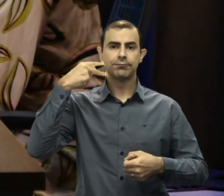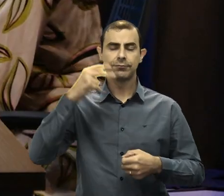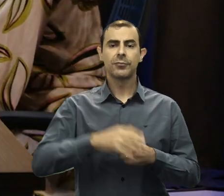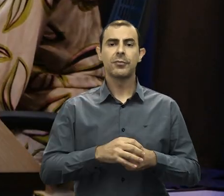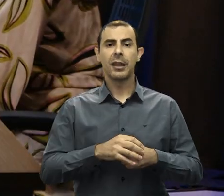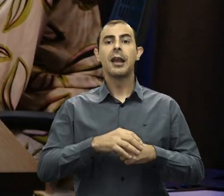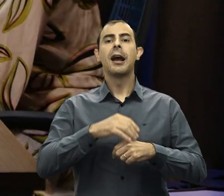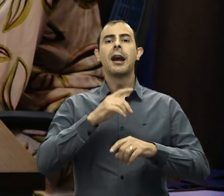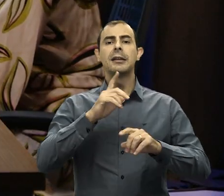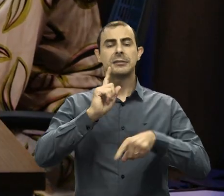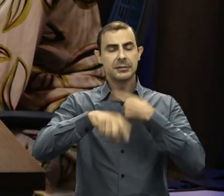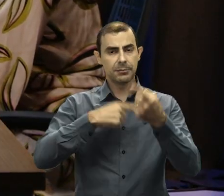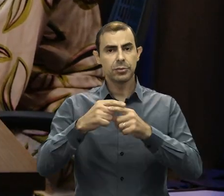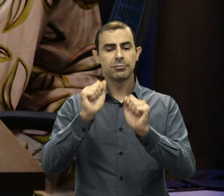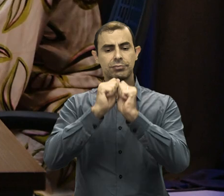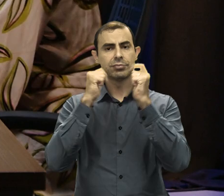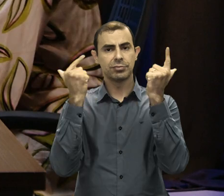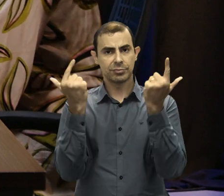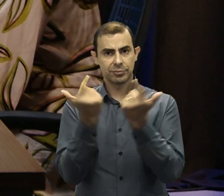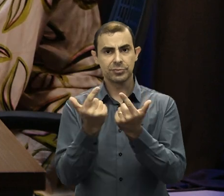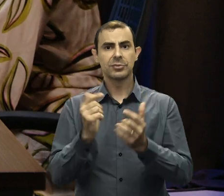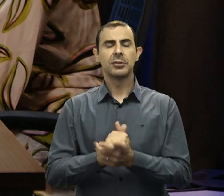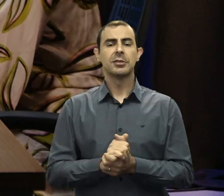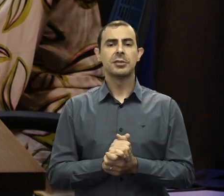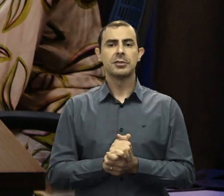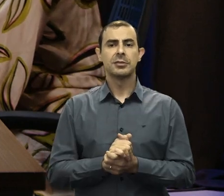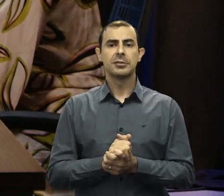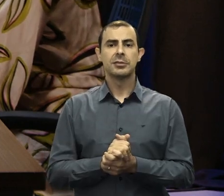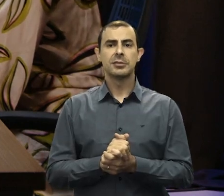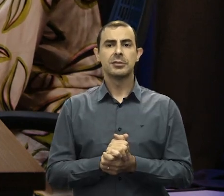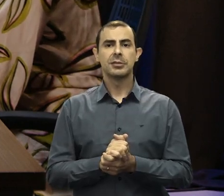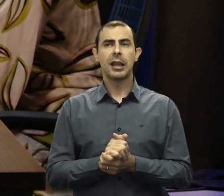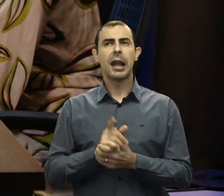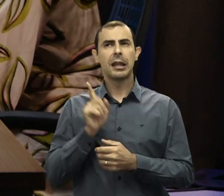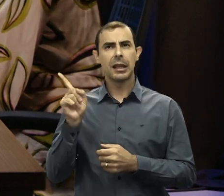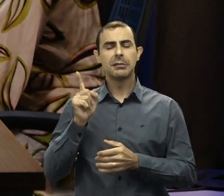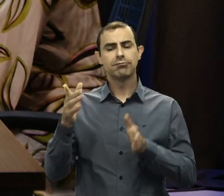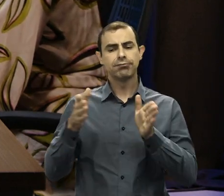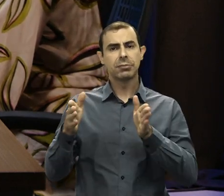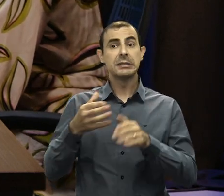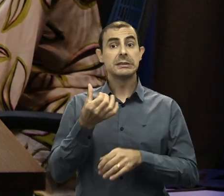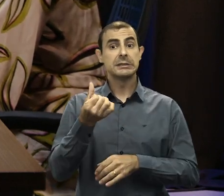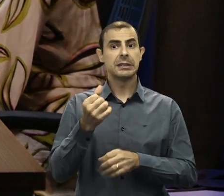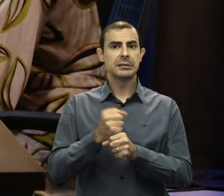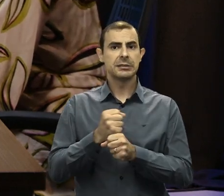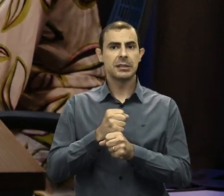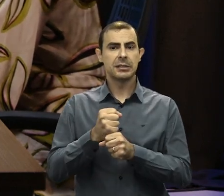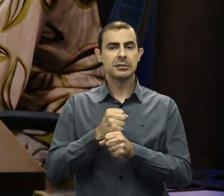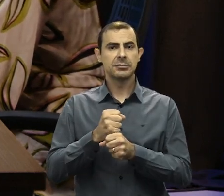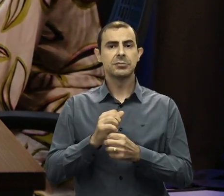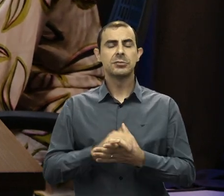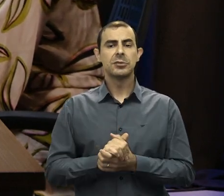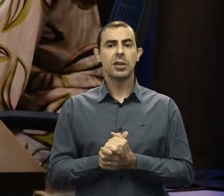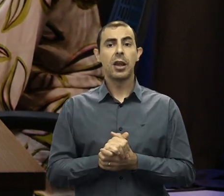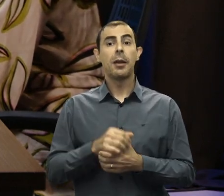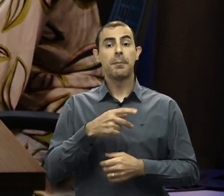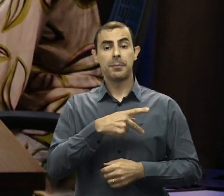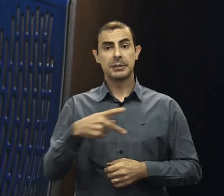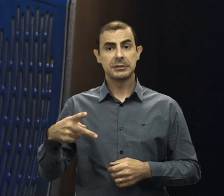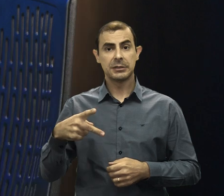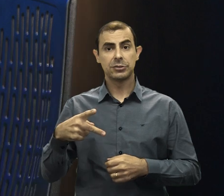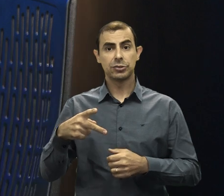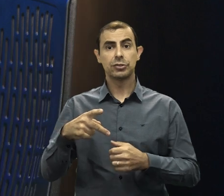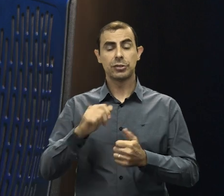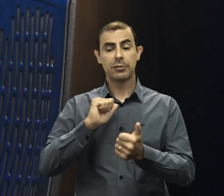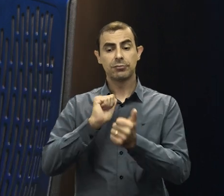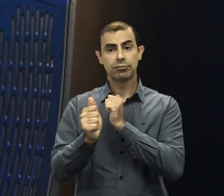Assembleia Legislativa, então fiquei lá 6 anos, aí como presidente da Fundação de Esporte,